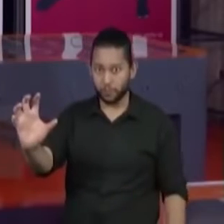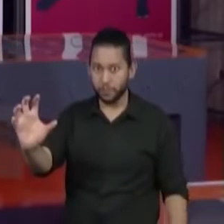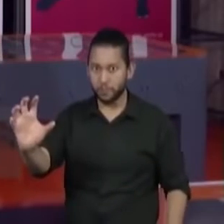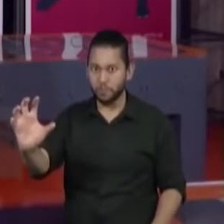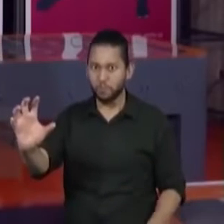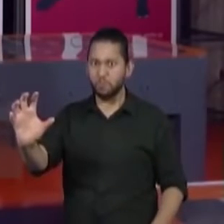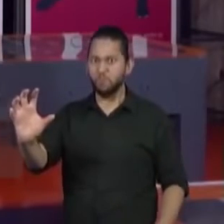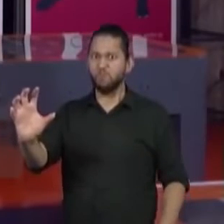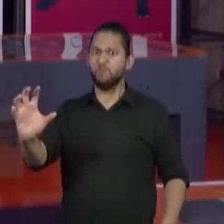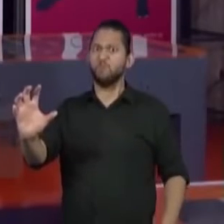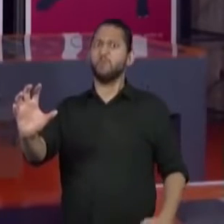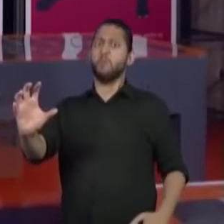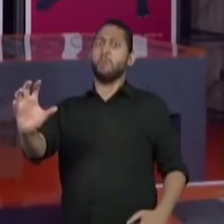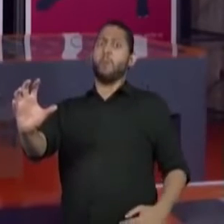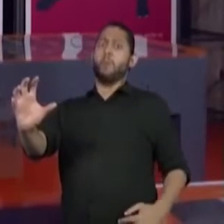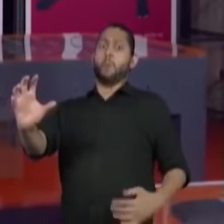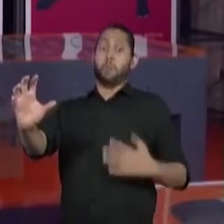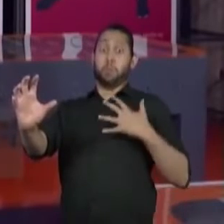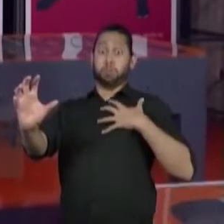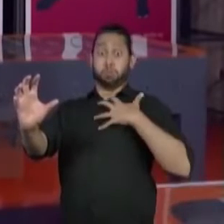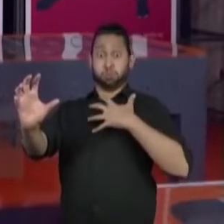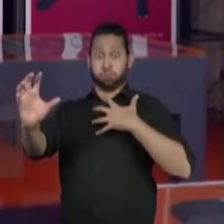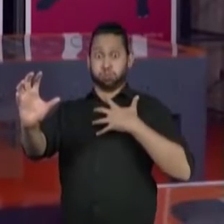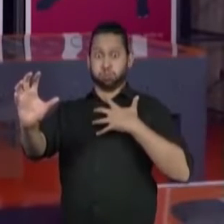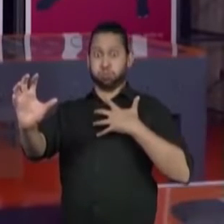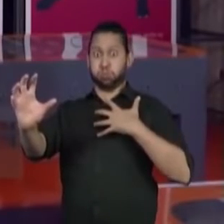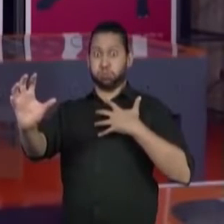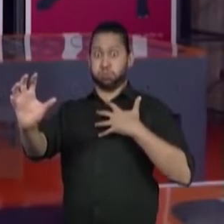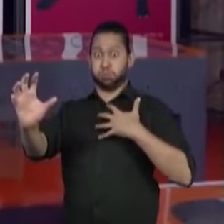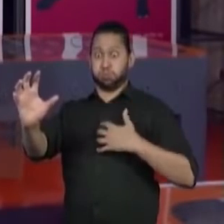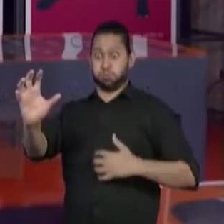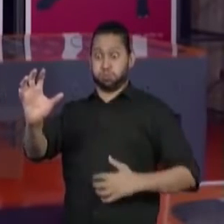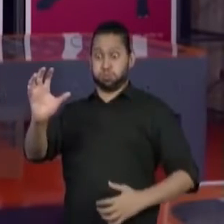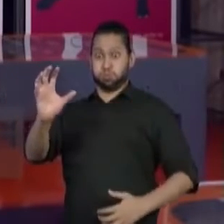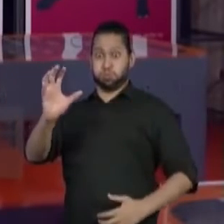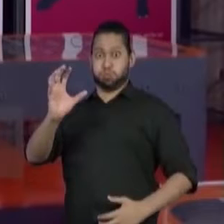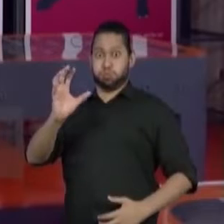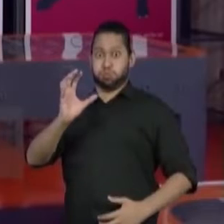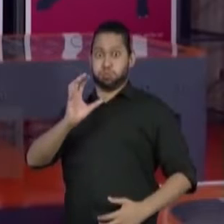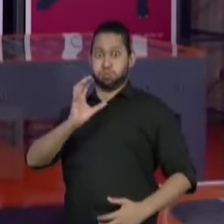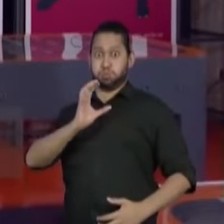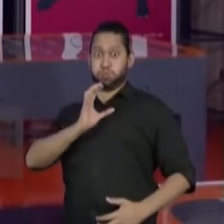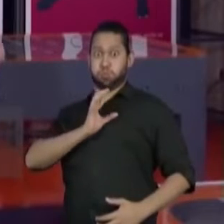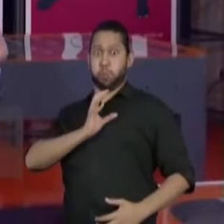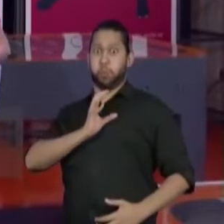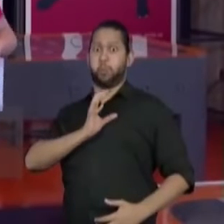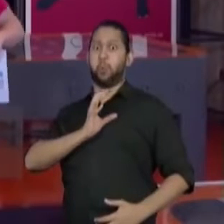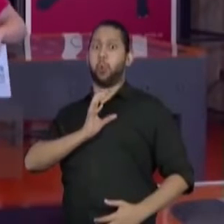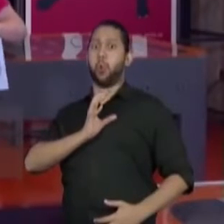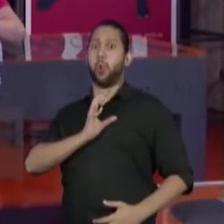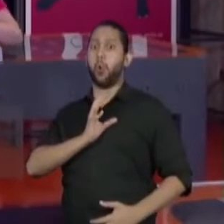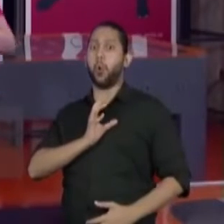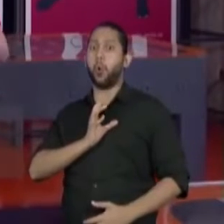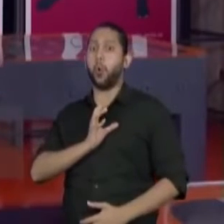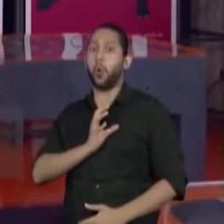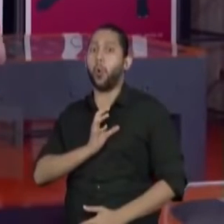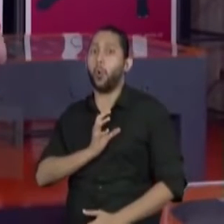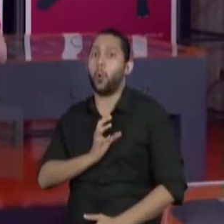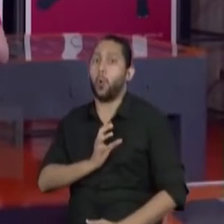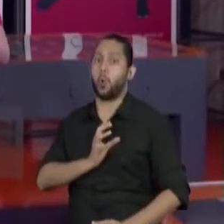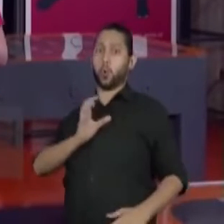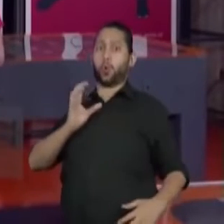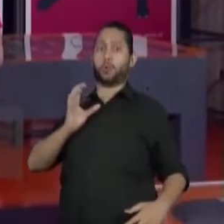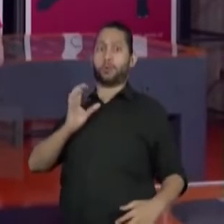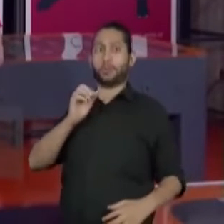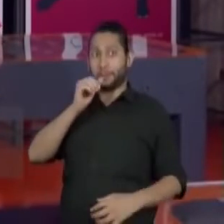certo? A bola vem, você, no momento em que a bola tocar no seu peito, você solta o ar, projeta os ombros e o braço para